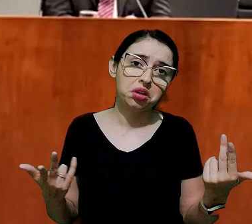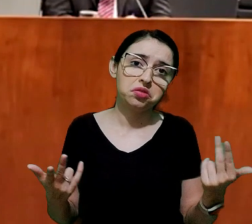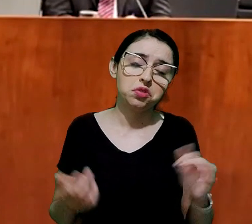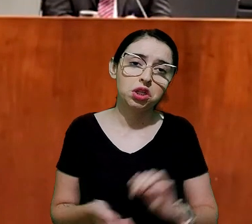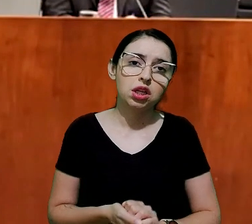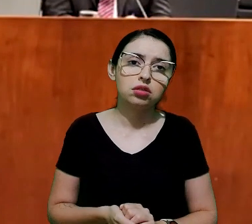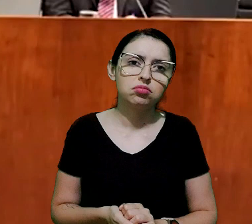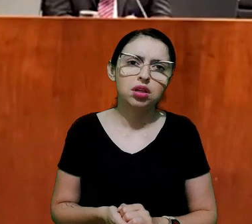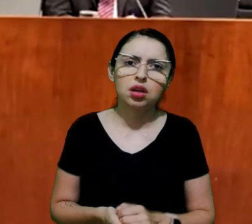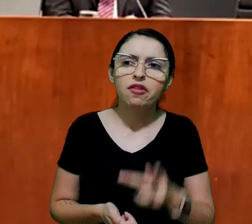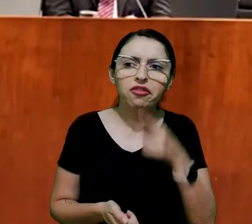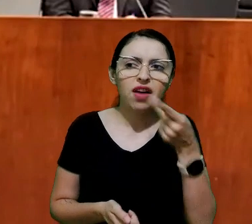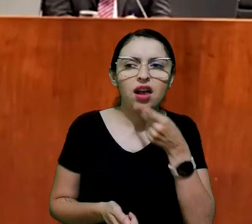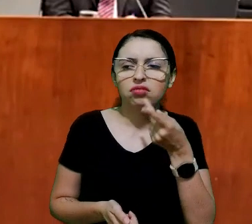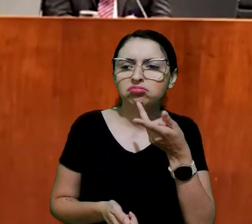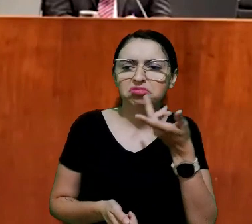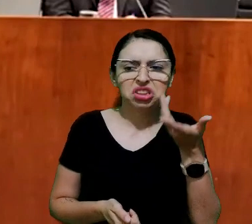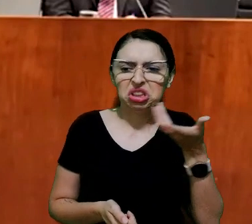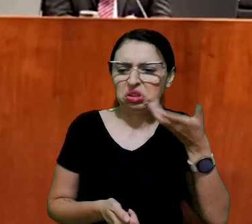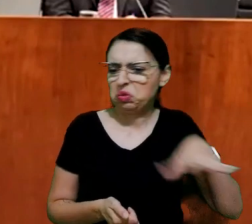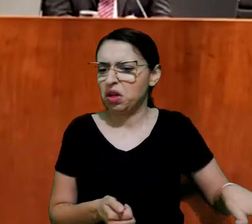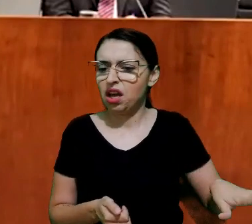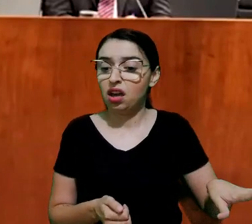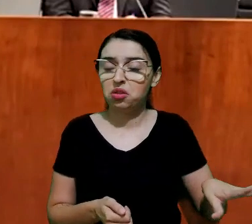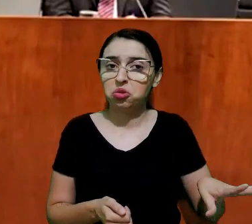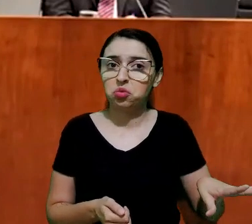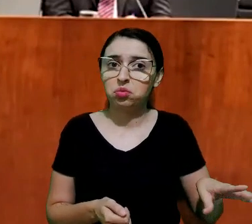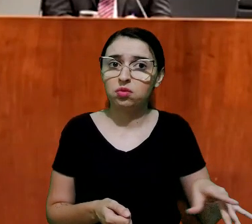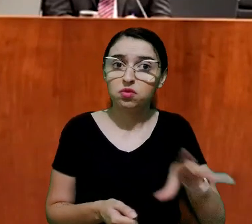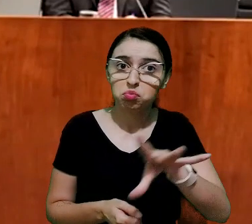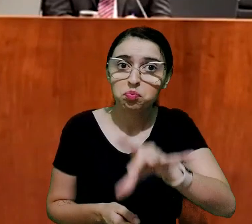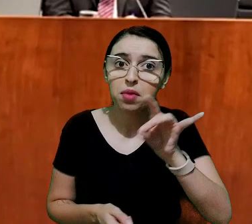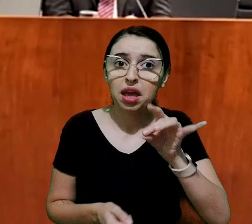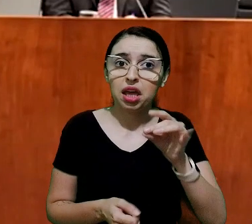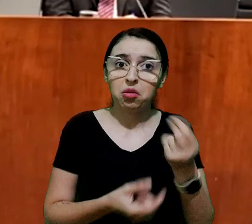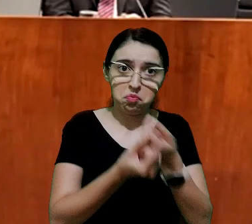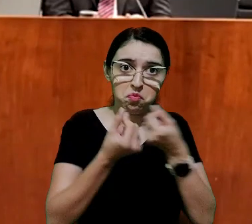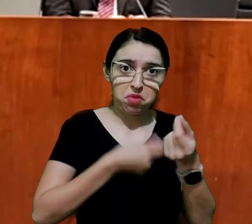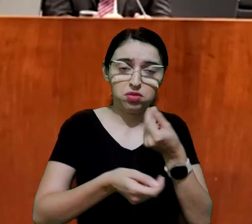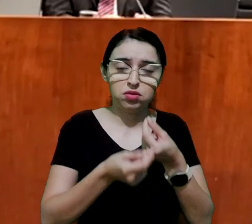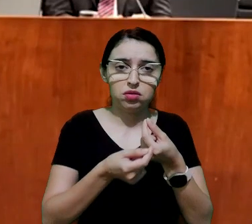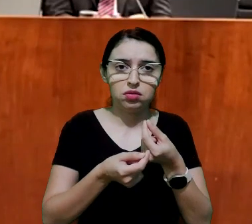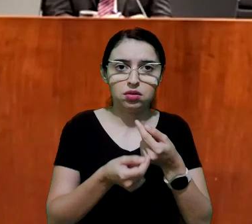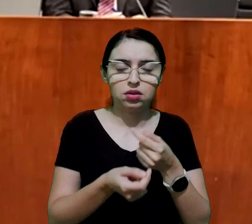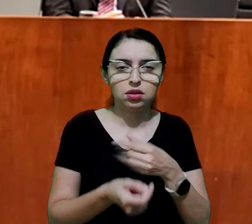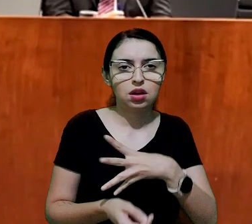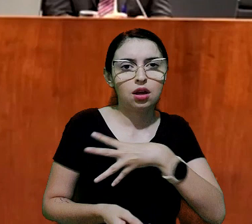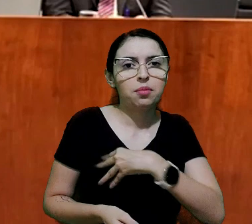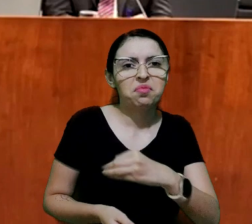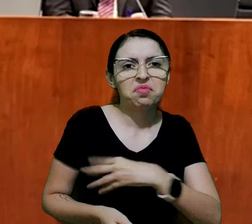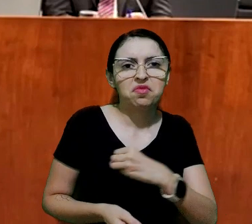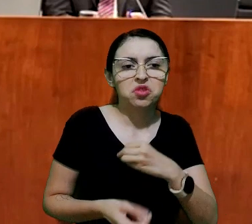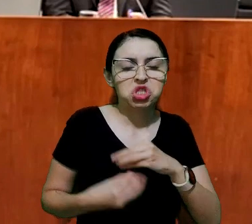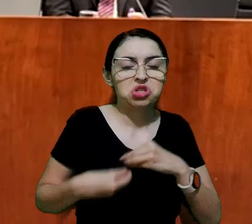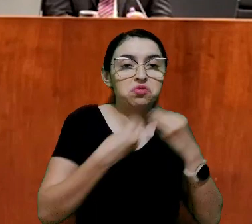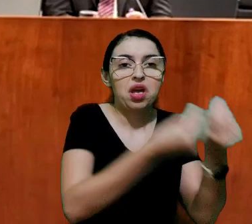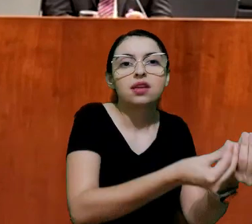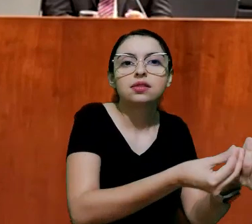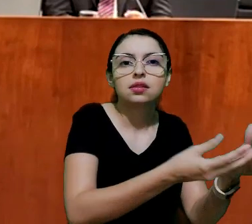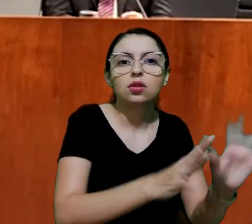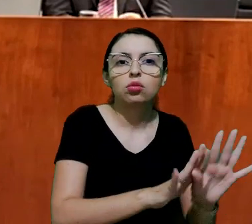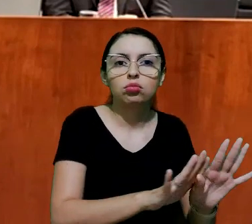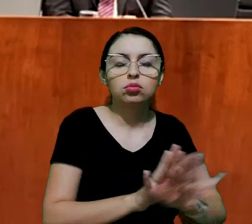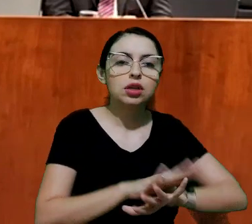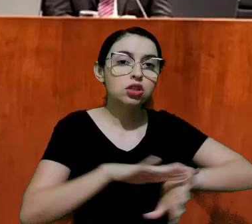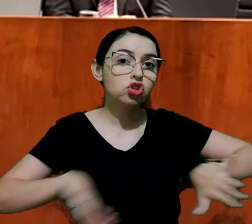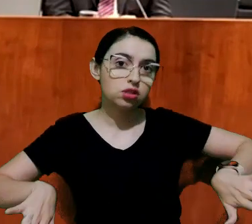quero que você tasque no que é meu. Os teus filhos não são seus. Os meus não são